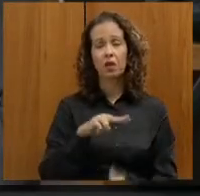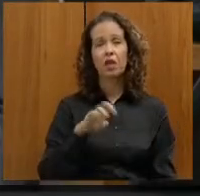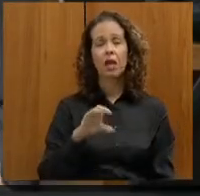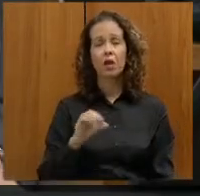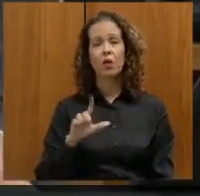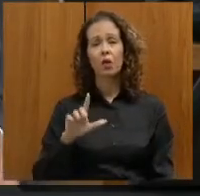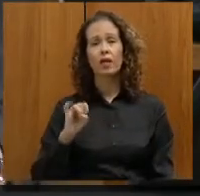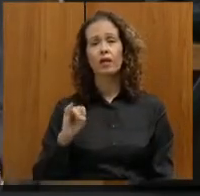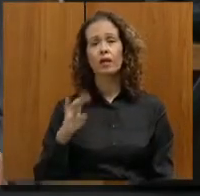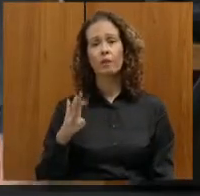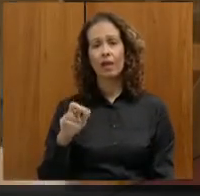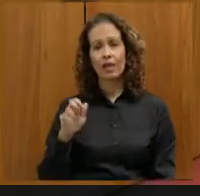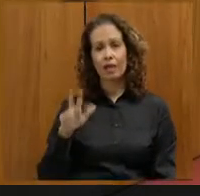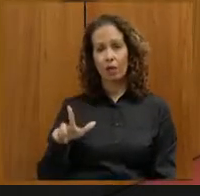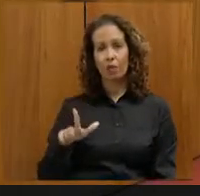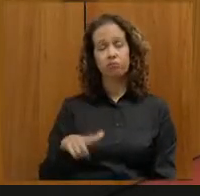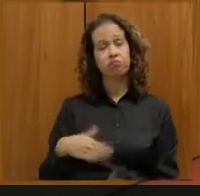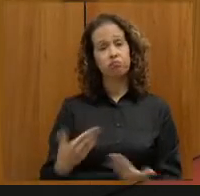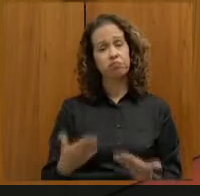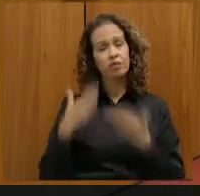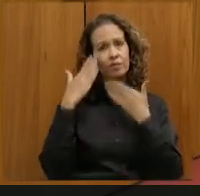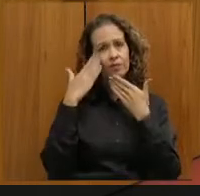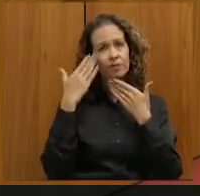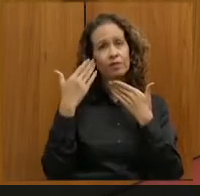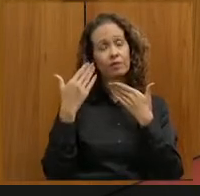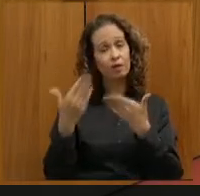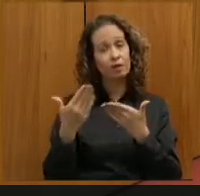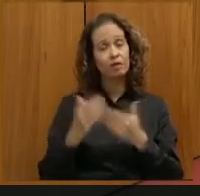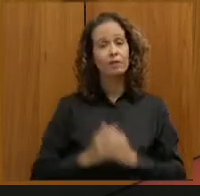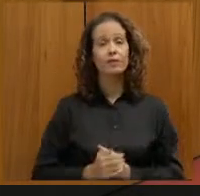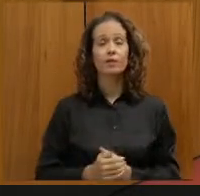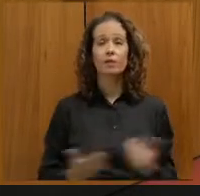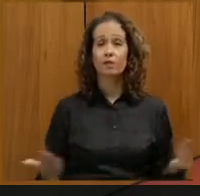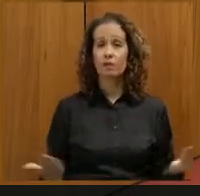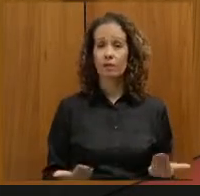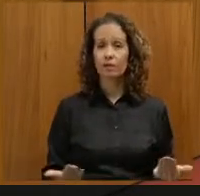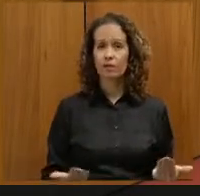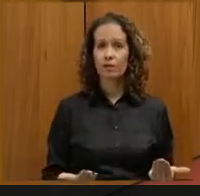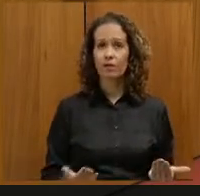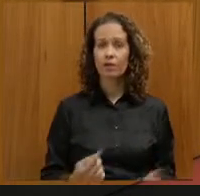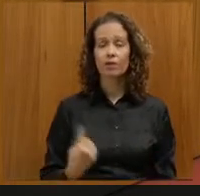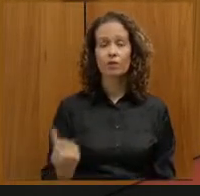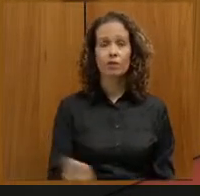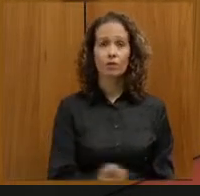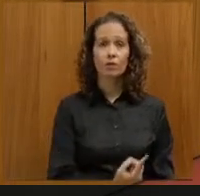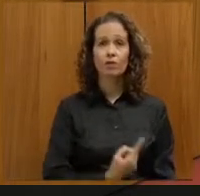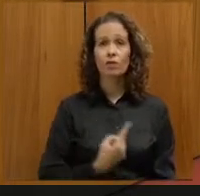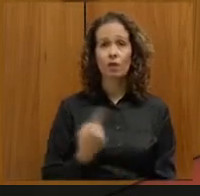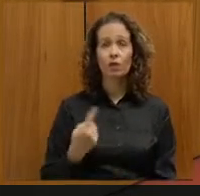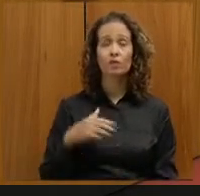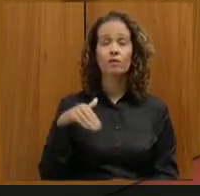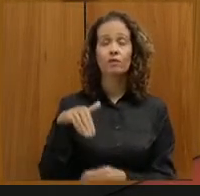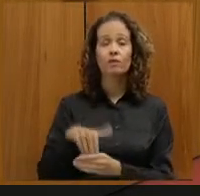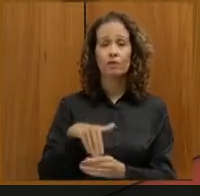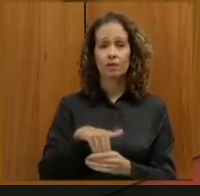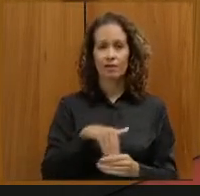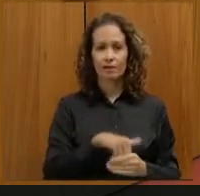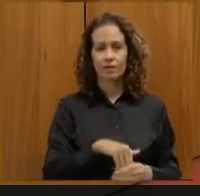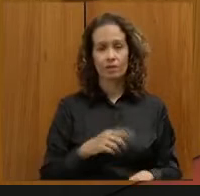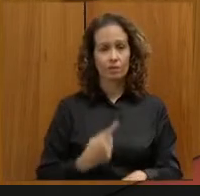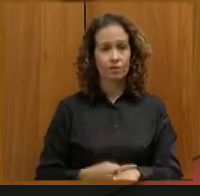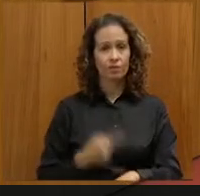mas muito obrigado e agora nós vamos colocar em votação